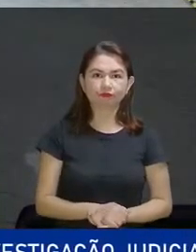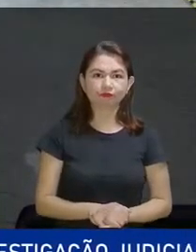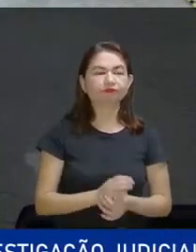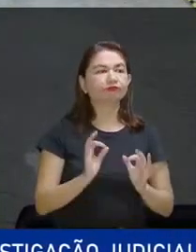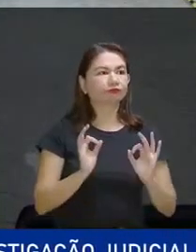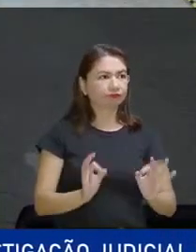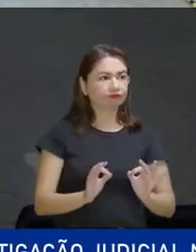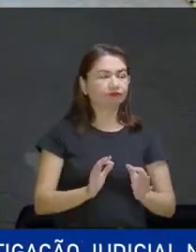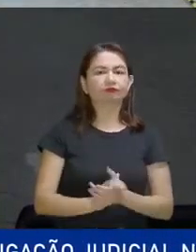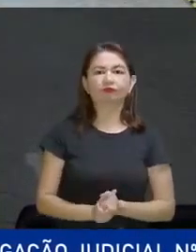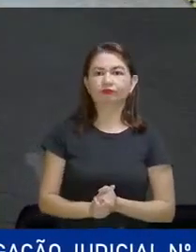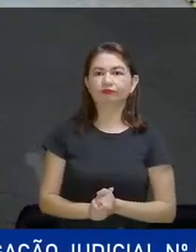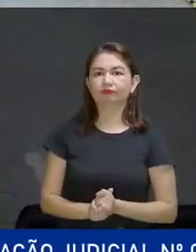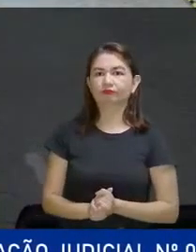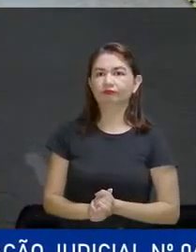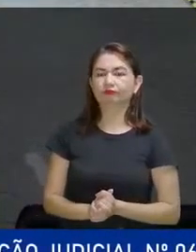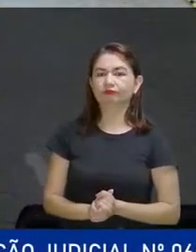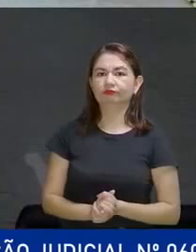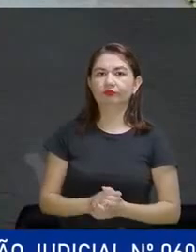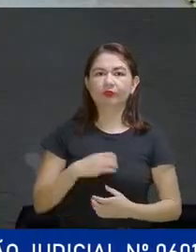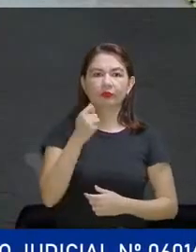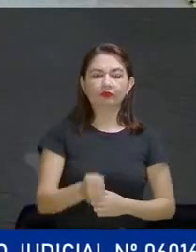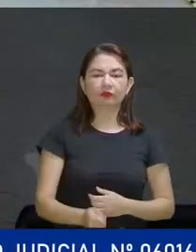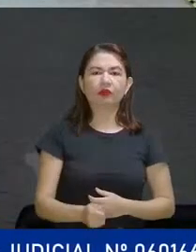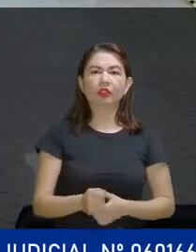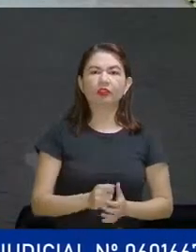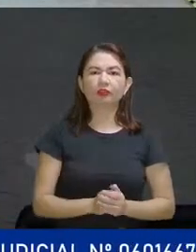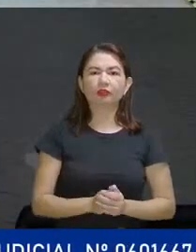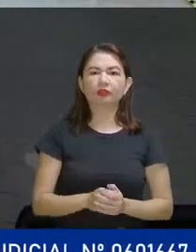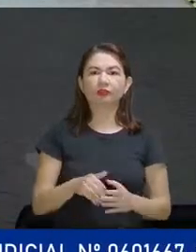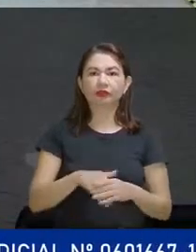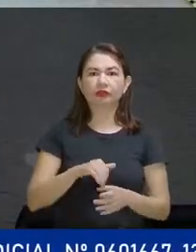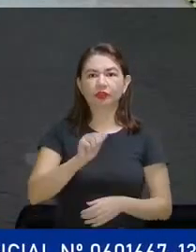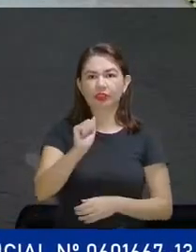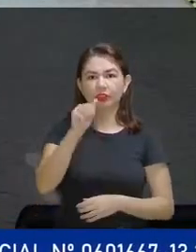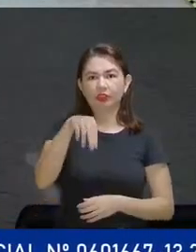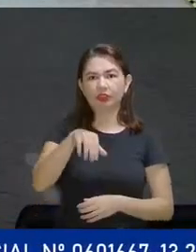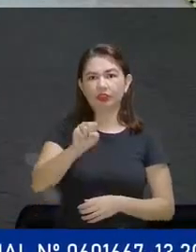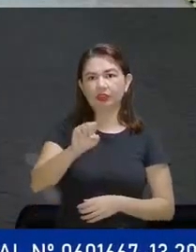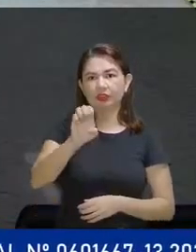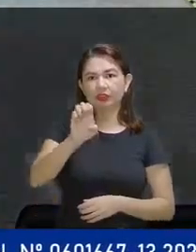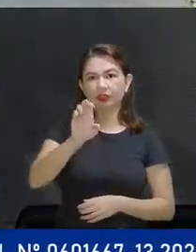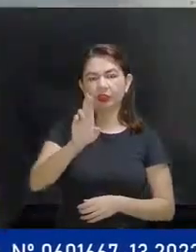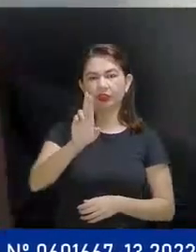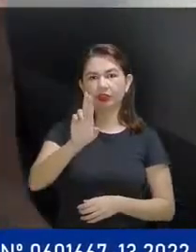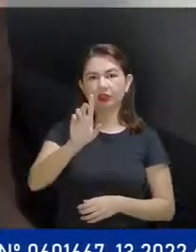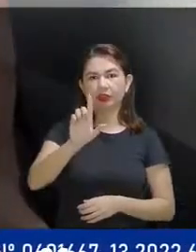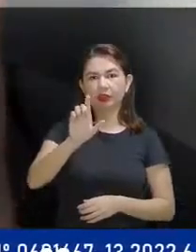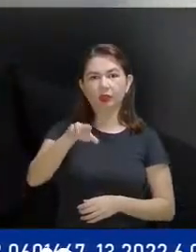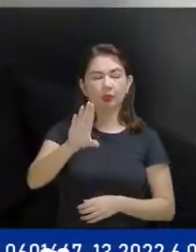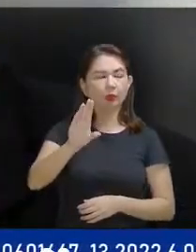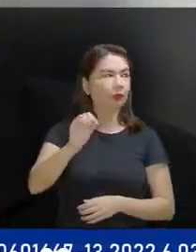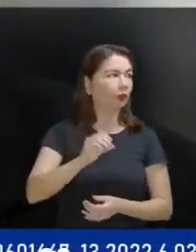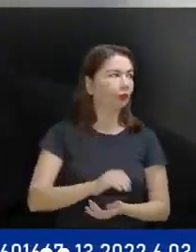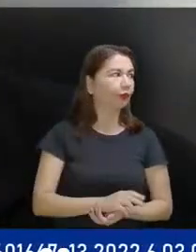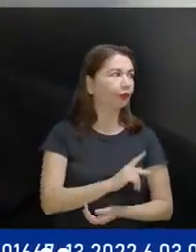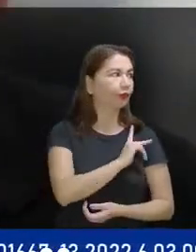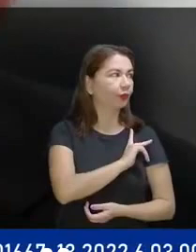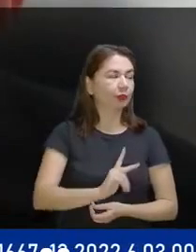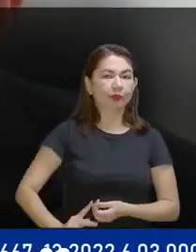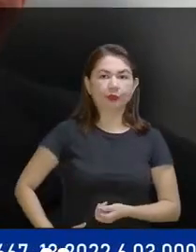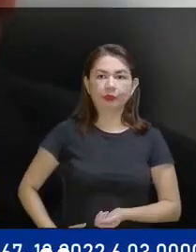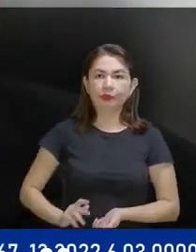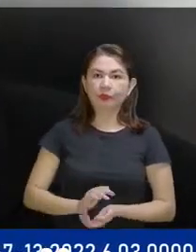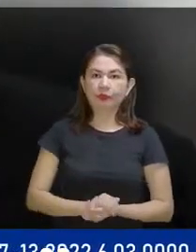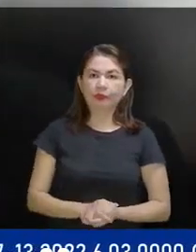Como vota o juiz Anselmo Gonçalves? Senhor presidente,